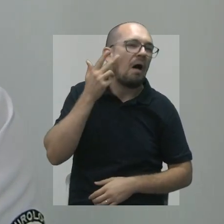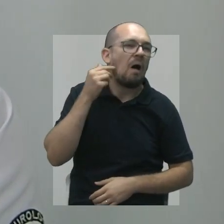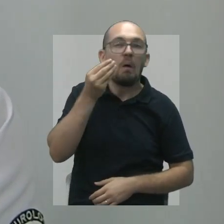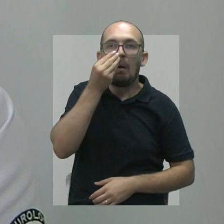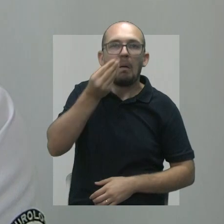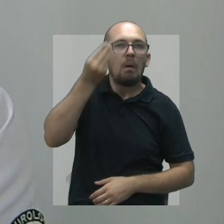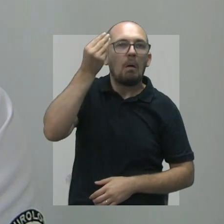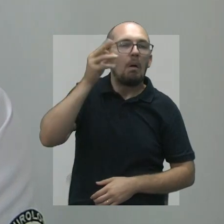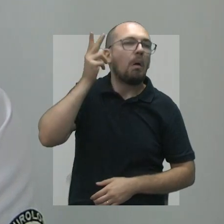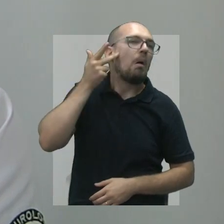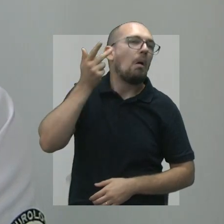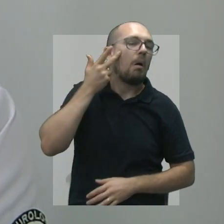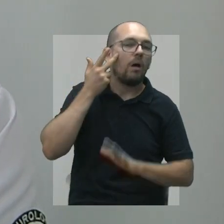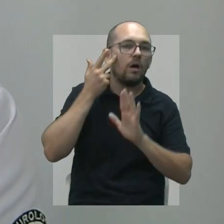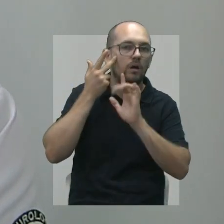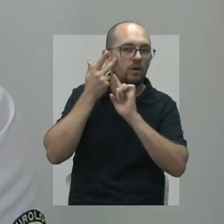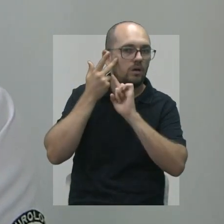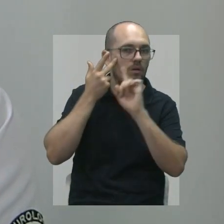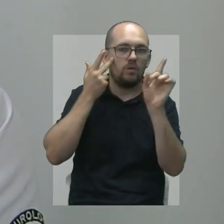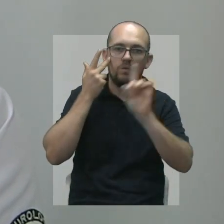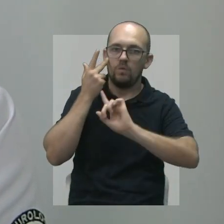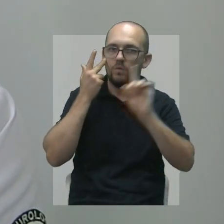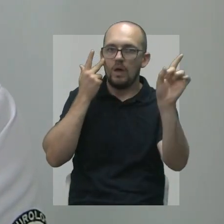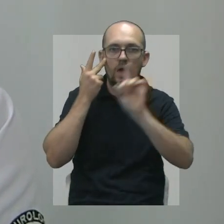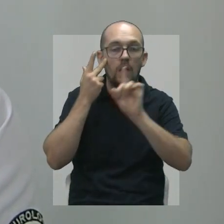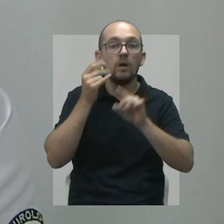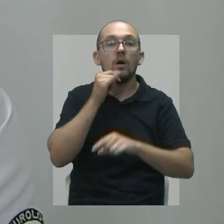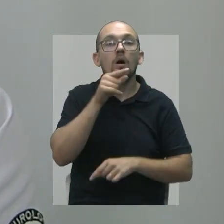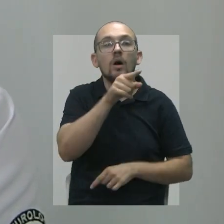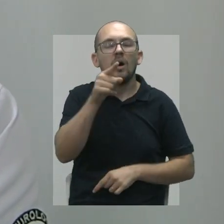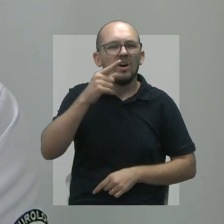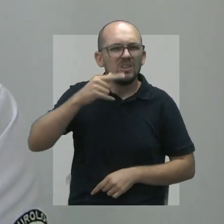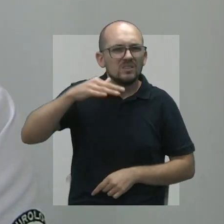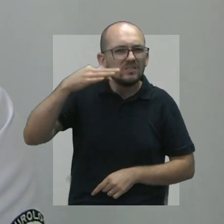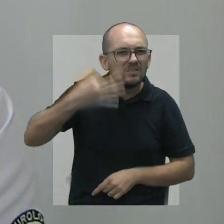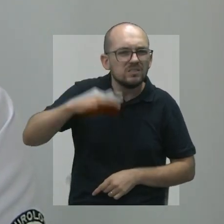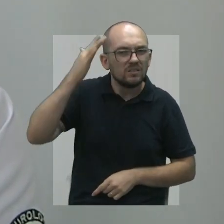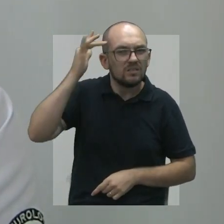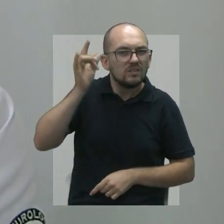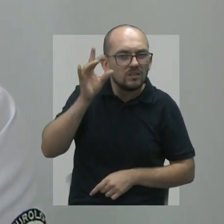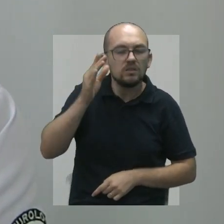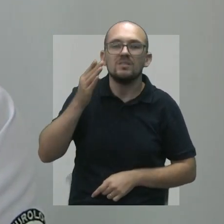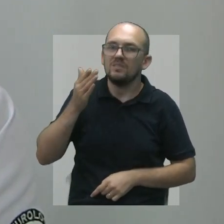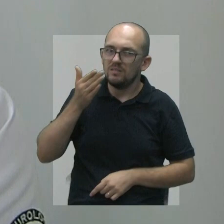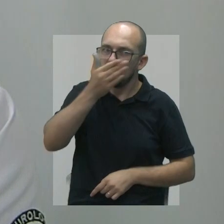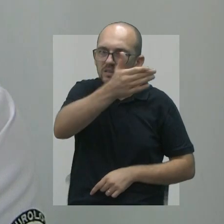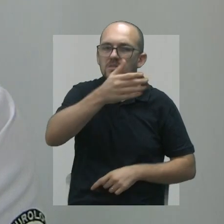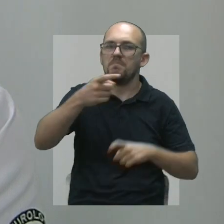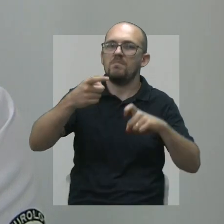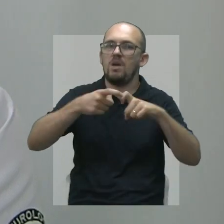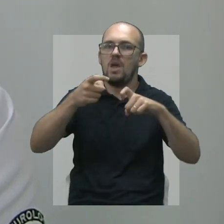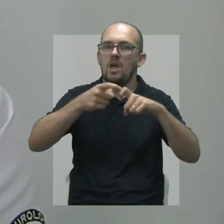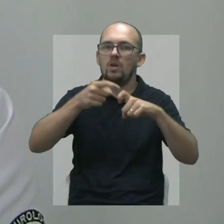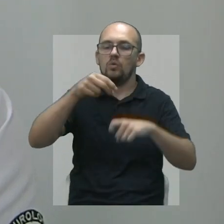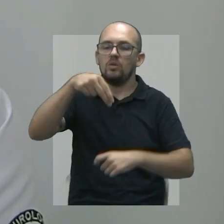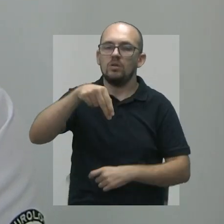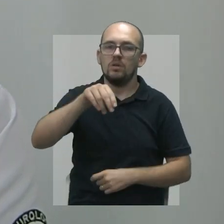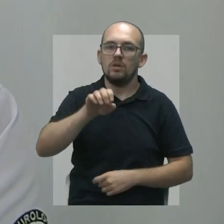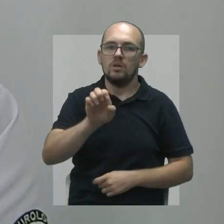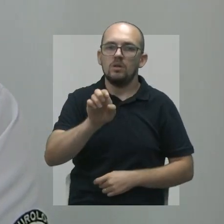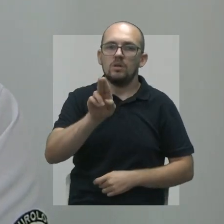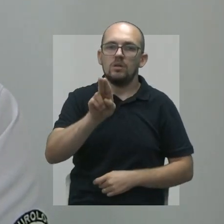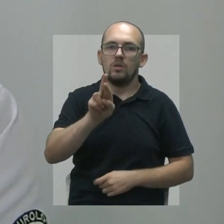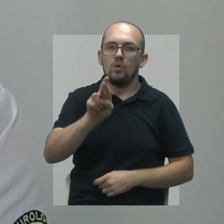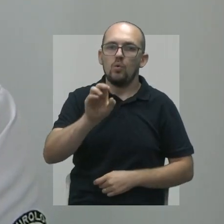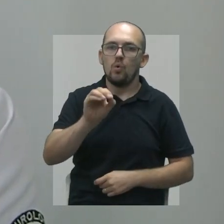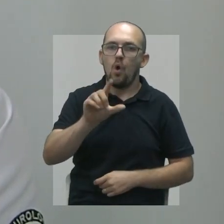Todo indivíduo que sofre com algum tipo de dor de cabeça deve procurar o especialista, que é o neurologista, que é o médico apto,